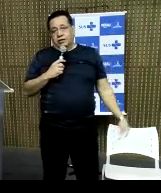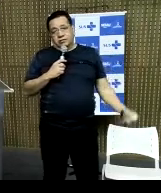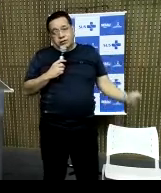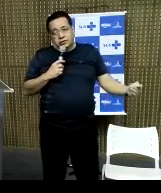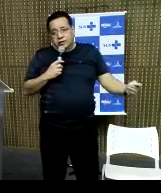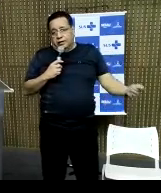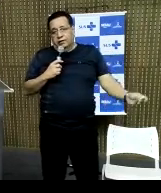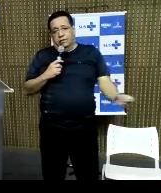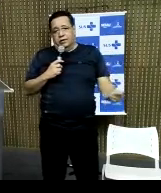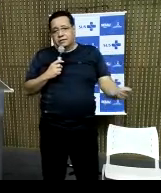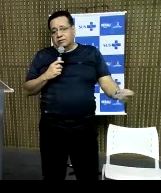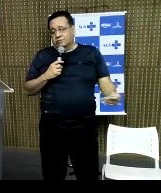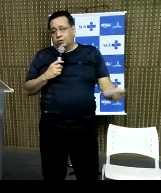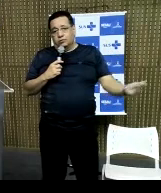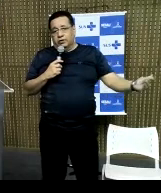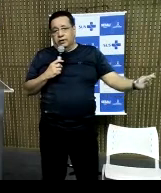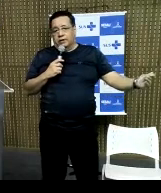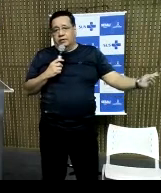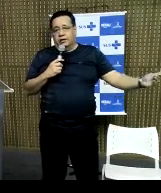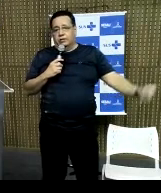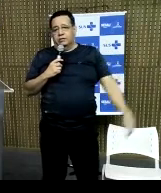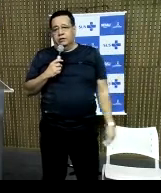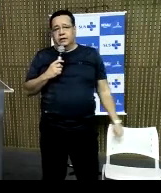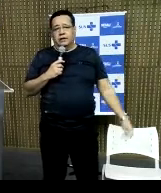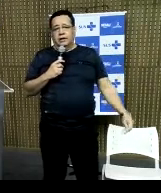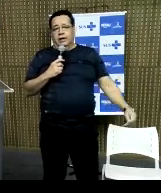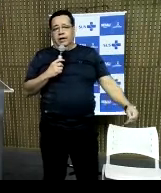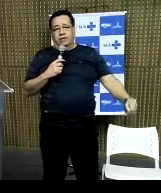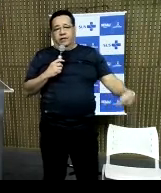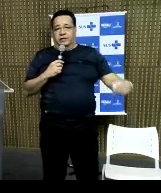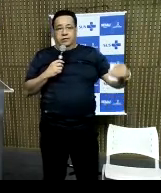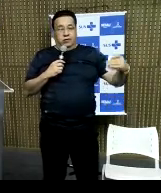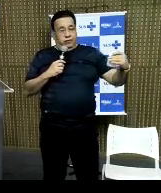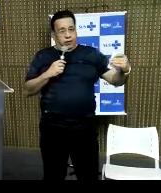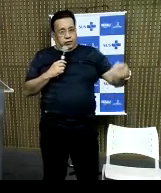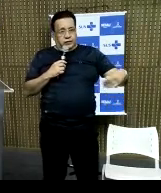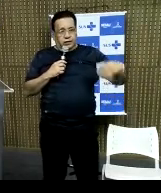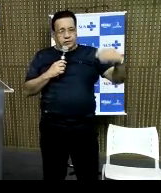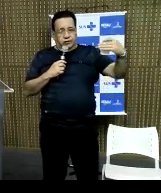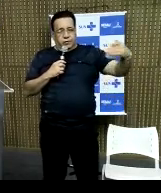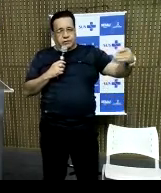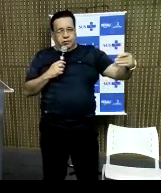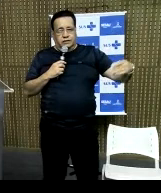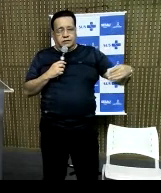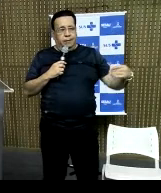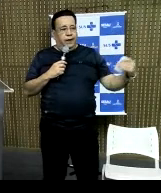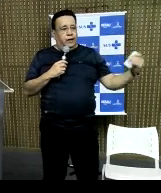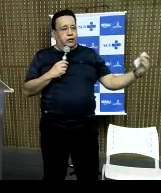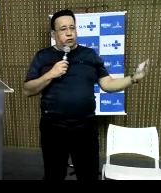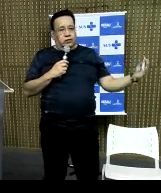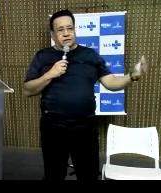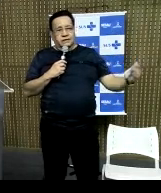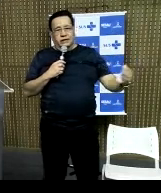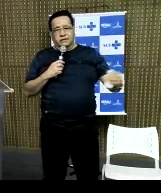E eu acho isso aí é uma questão de cultura, creio, né? É uma falta também, não é falta, digamos, de informação nossa.